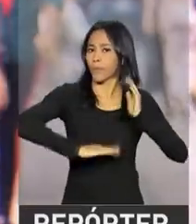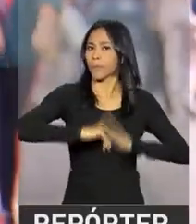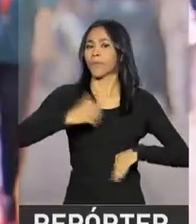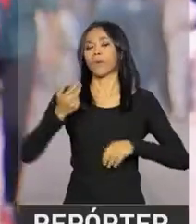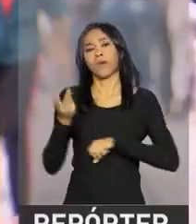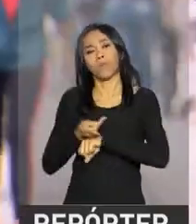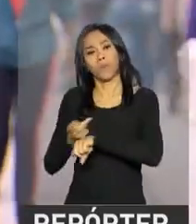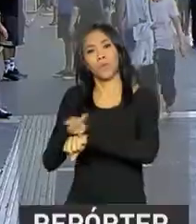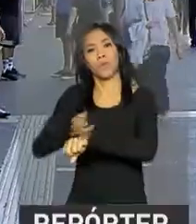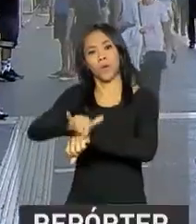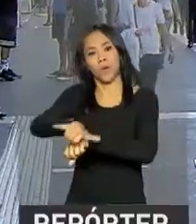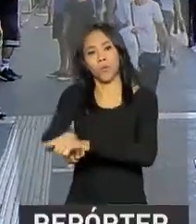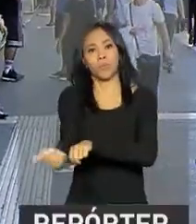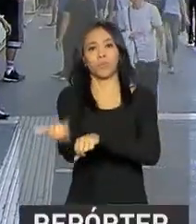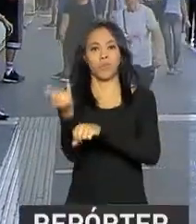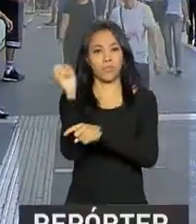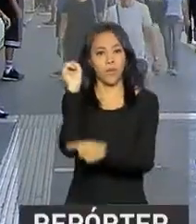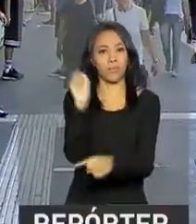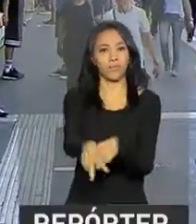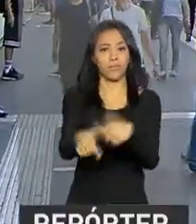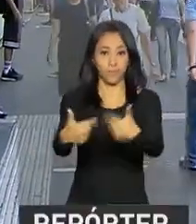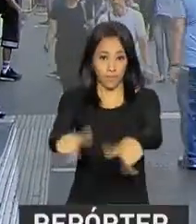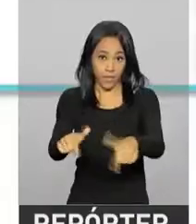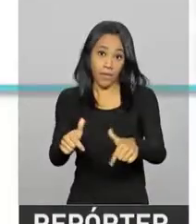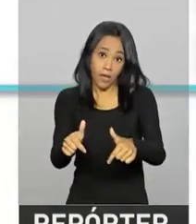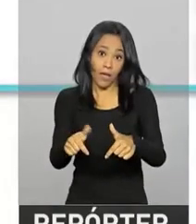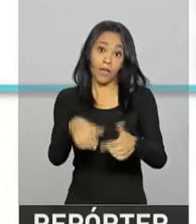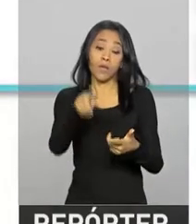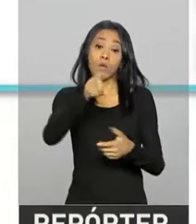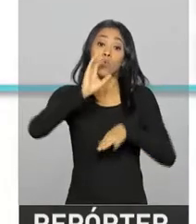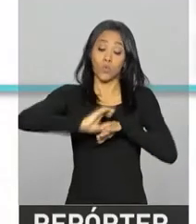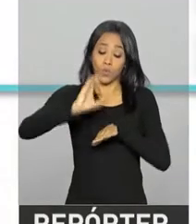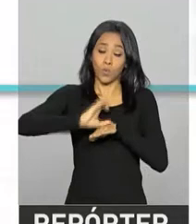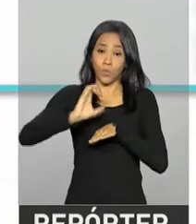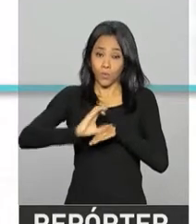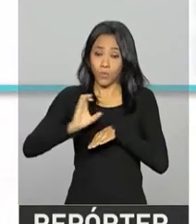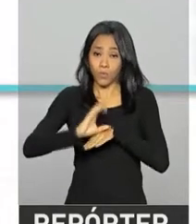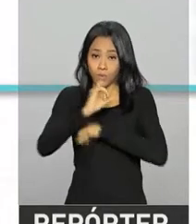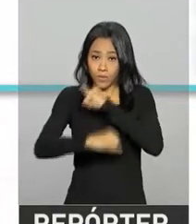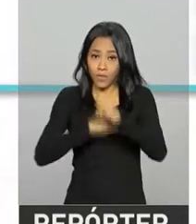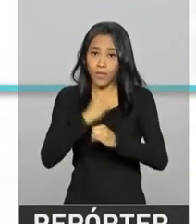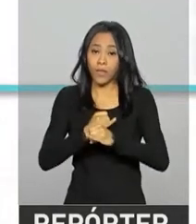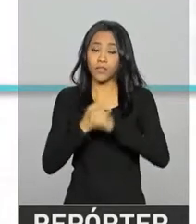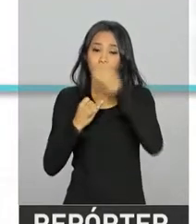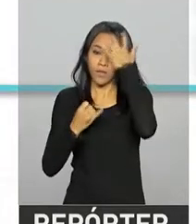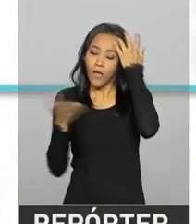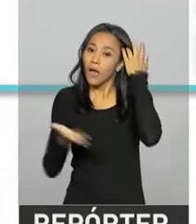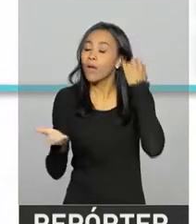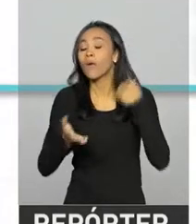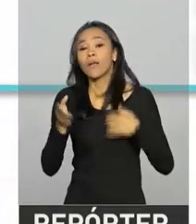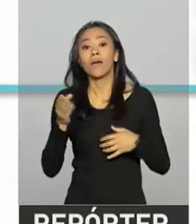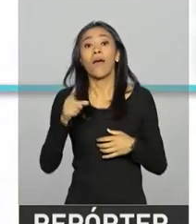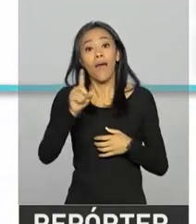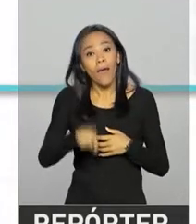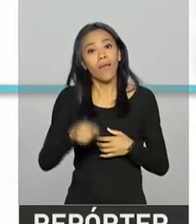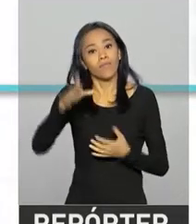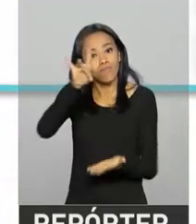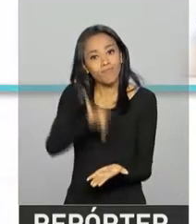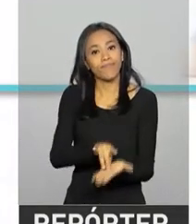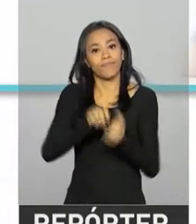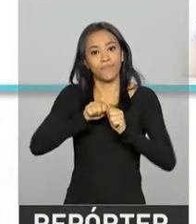uma oportunidade para conquistar uma vaga de emprego os cursos online deixaram de ser tendência para virar